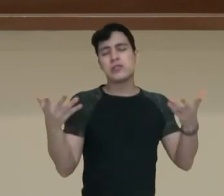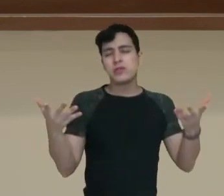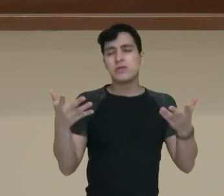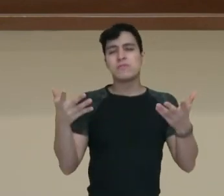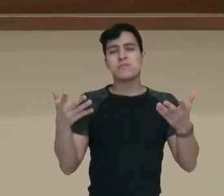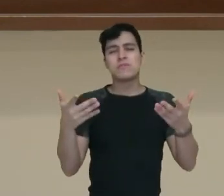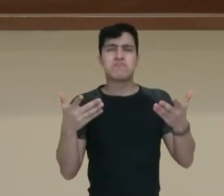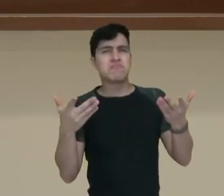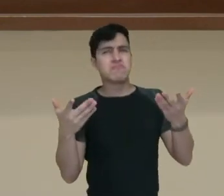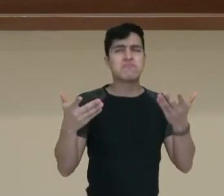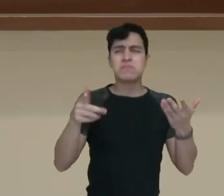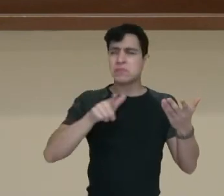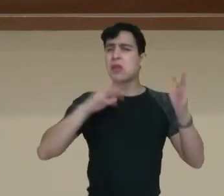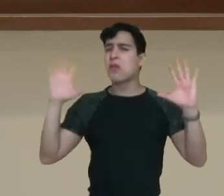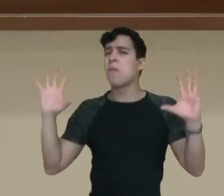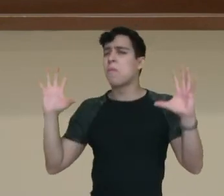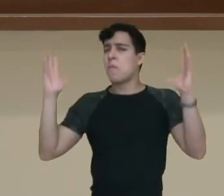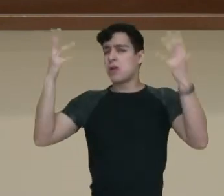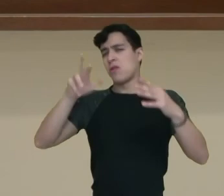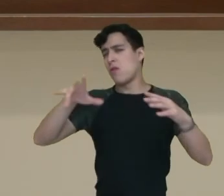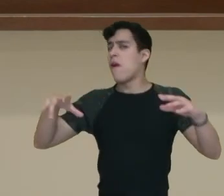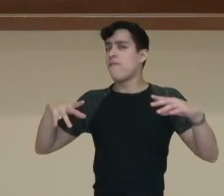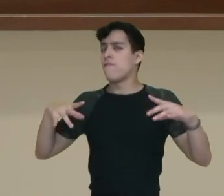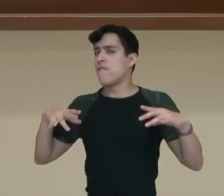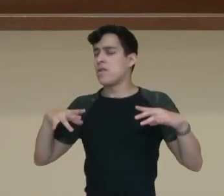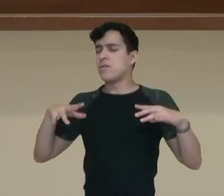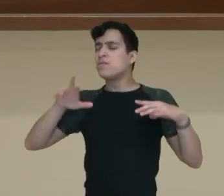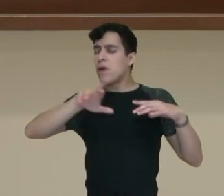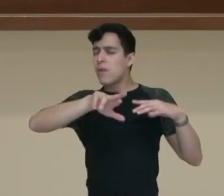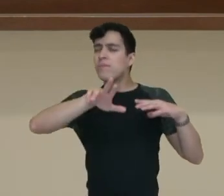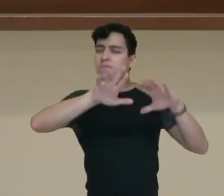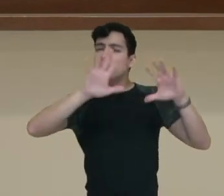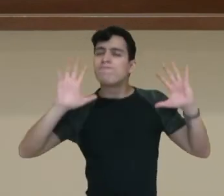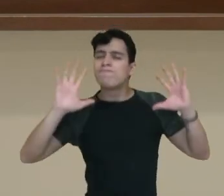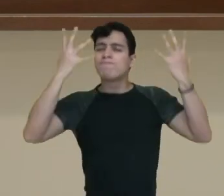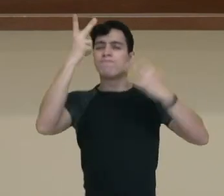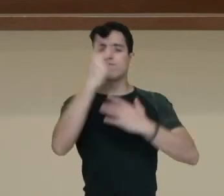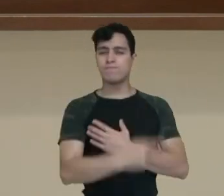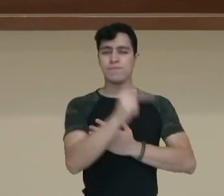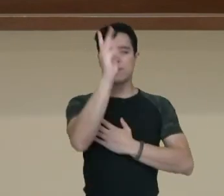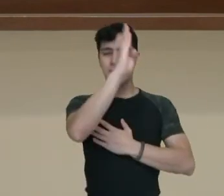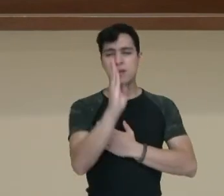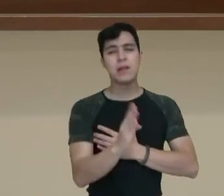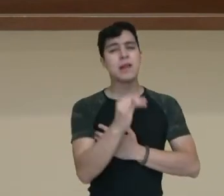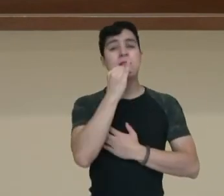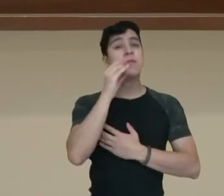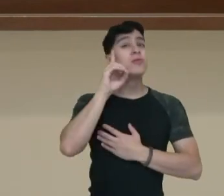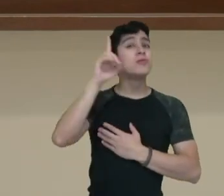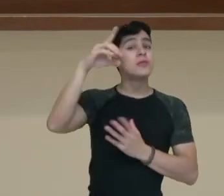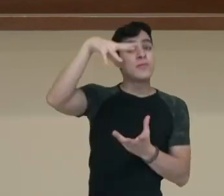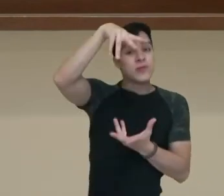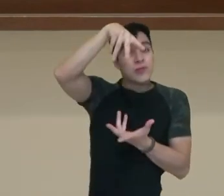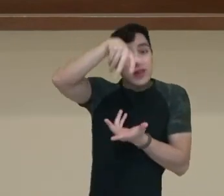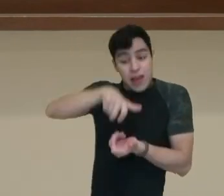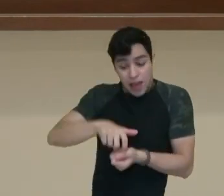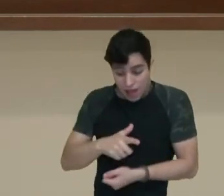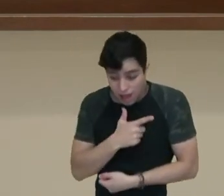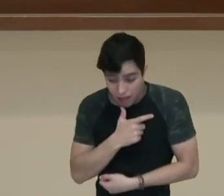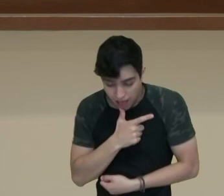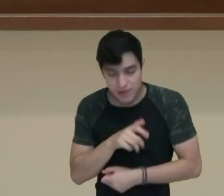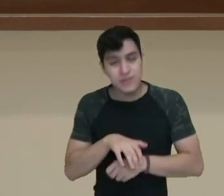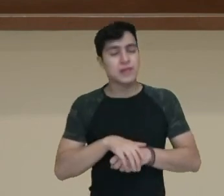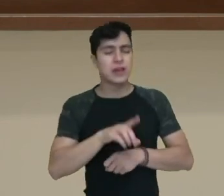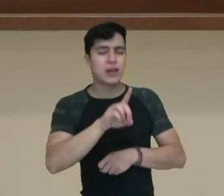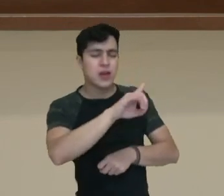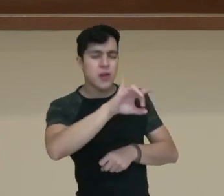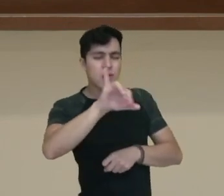nós temos comemoração aqui no Brasil, e aí a gente pode vir trazer isso, como por exemplo, o Dia Mundial da Água, o Dia de